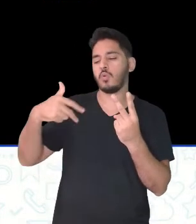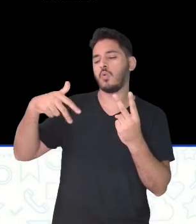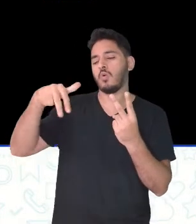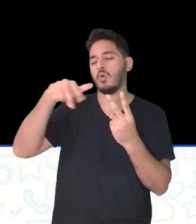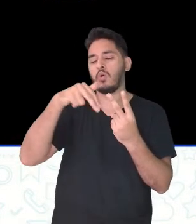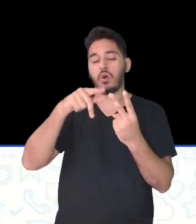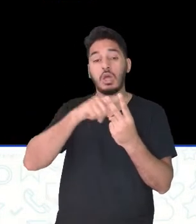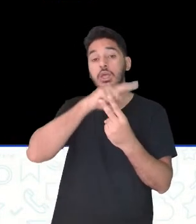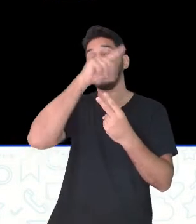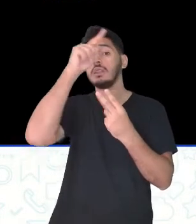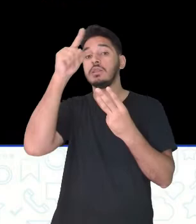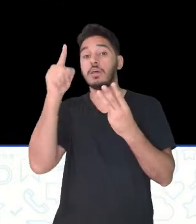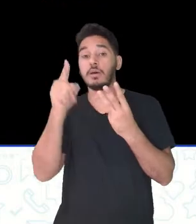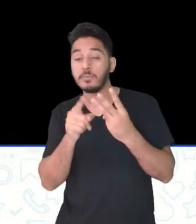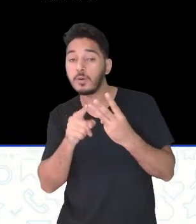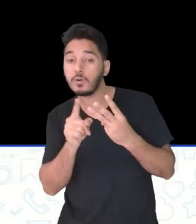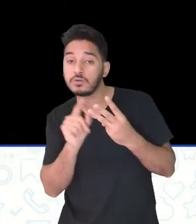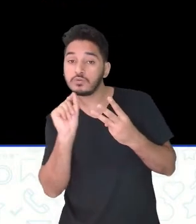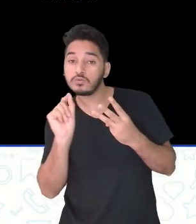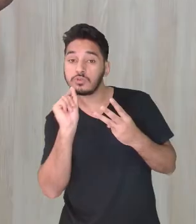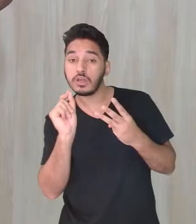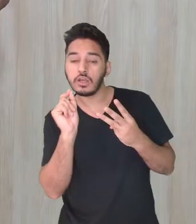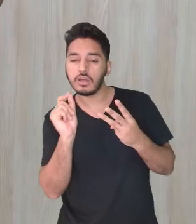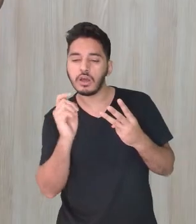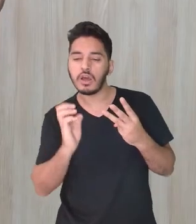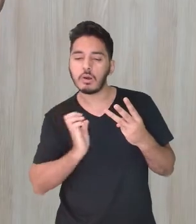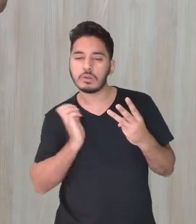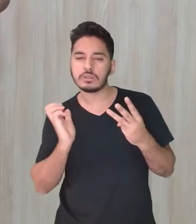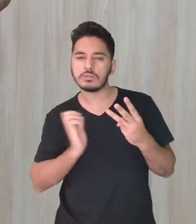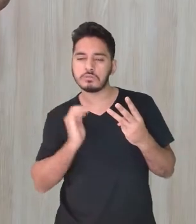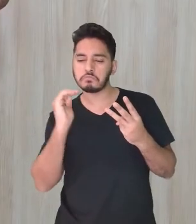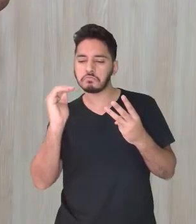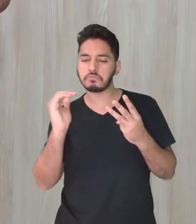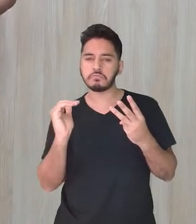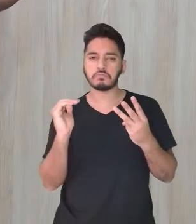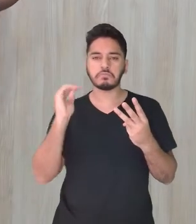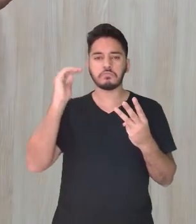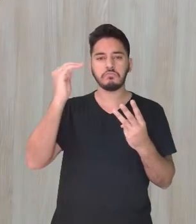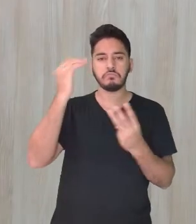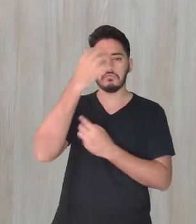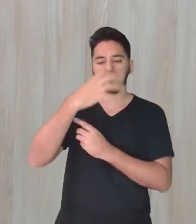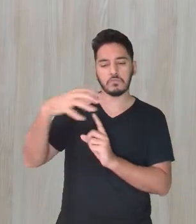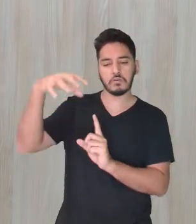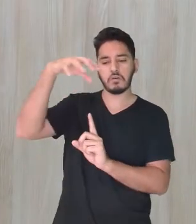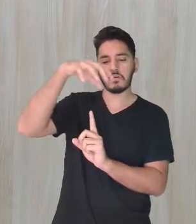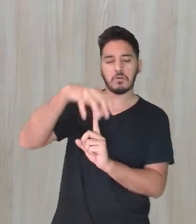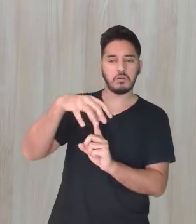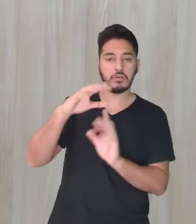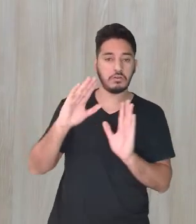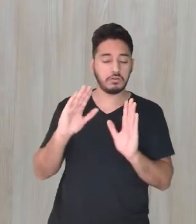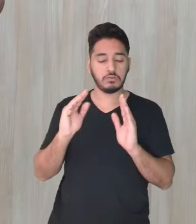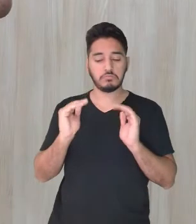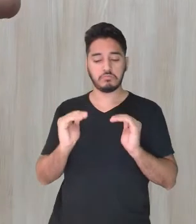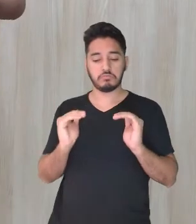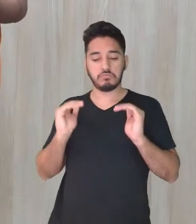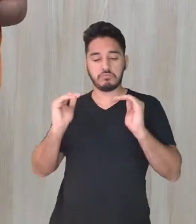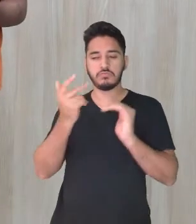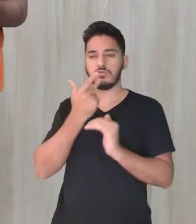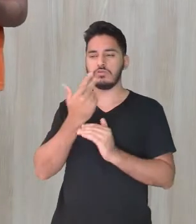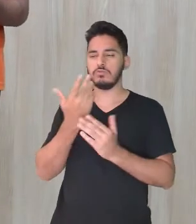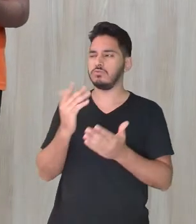E aí, depois de um tempo, a elite, né, lá, os reis, as cortes, disseram